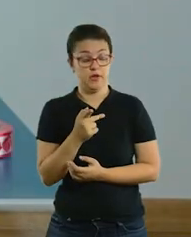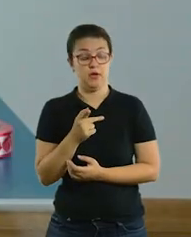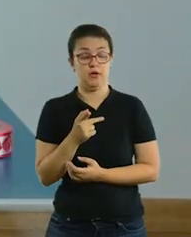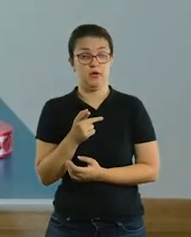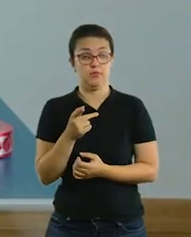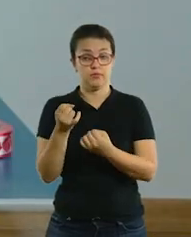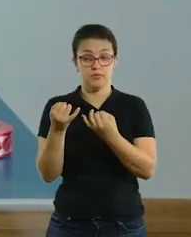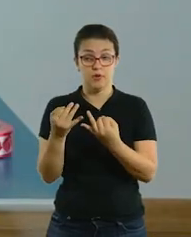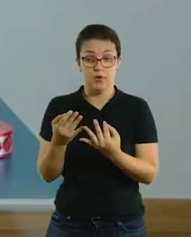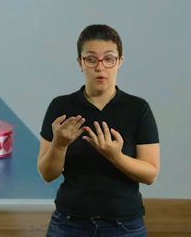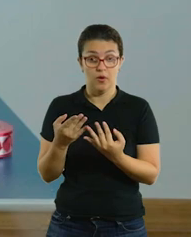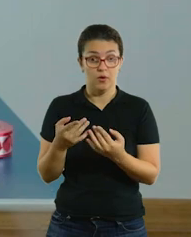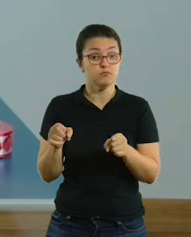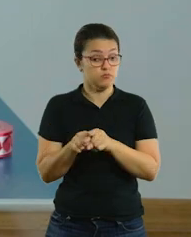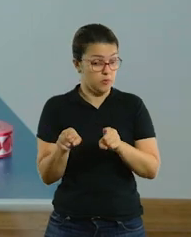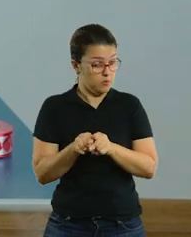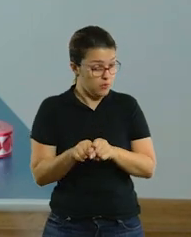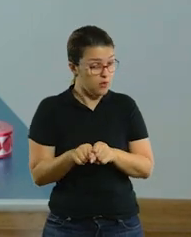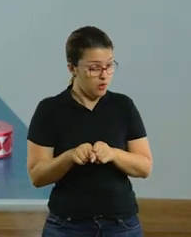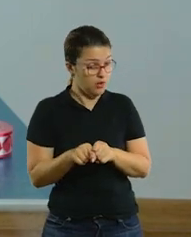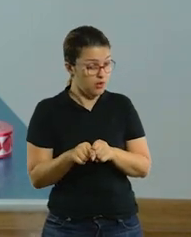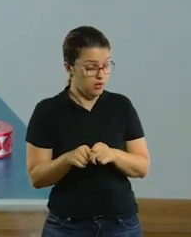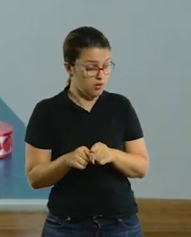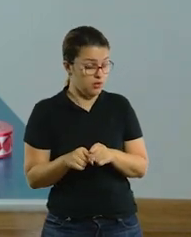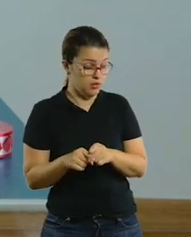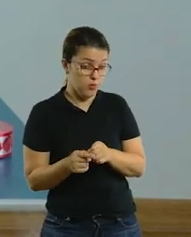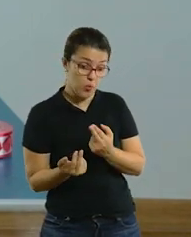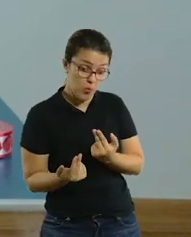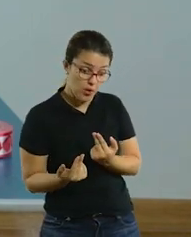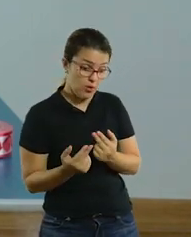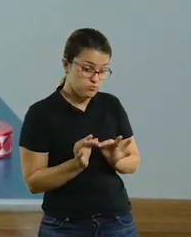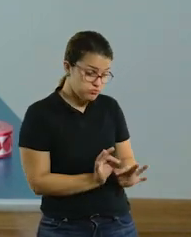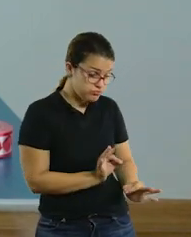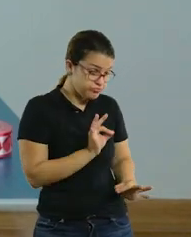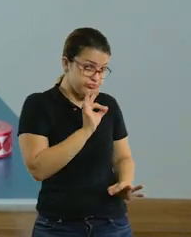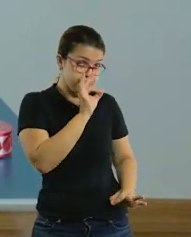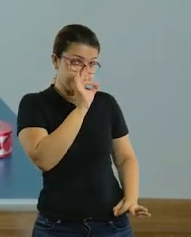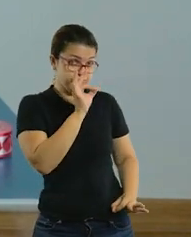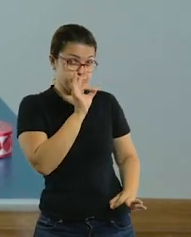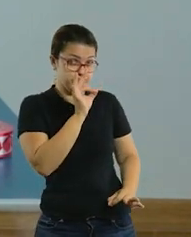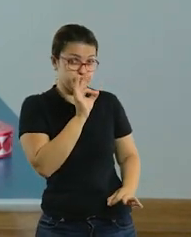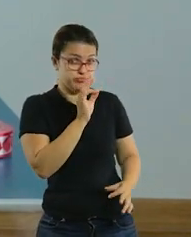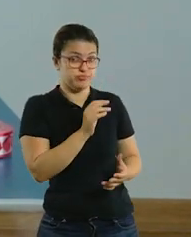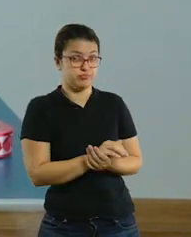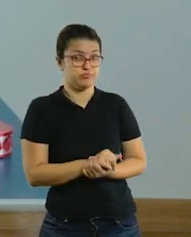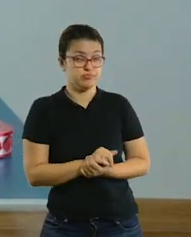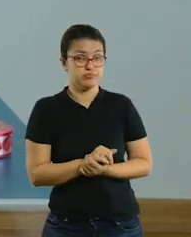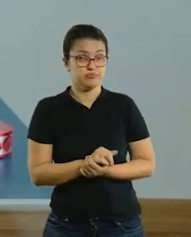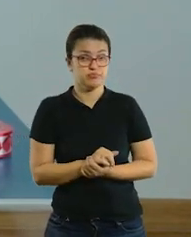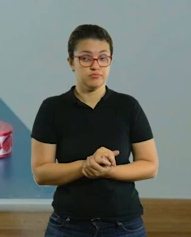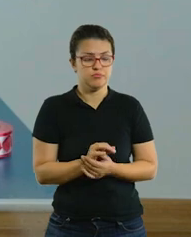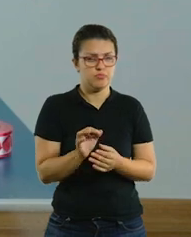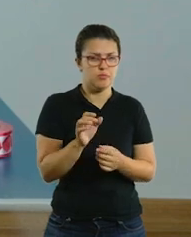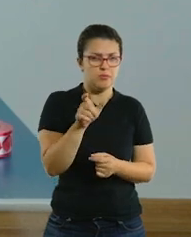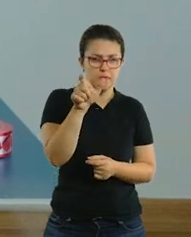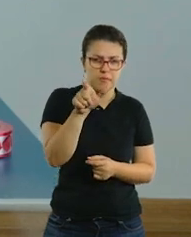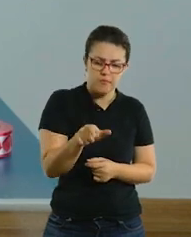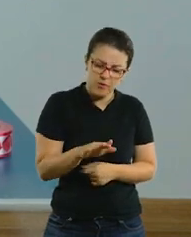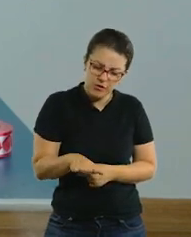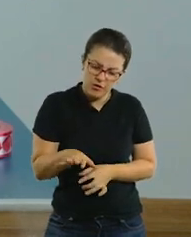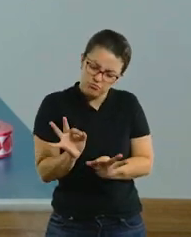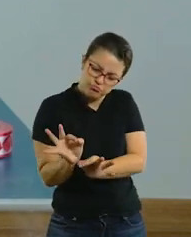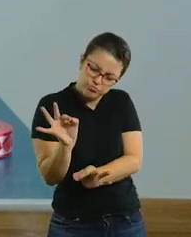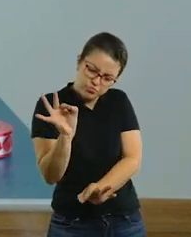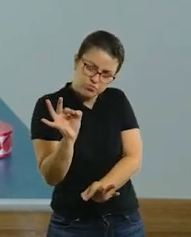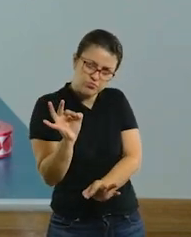você vai dizer para a criança, eu vou medir eu também. E vocês vão medir vocês também, fazer a medida de vocês. Fez a